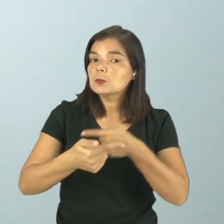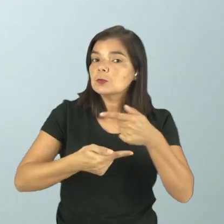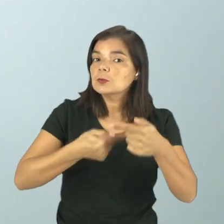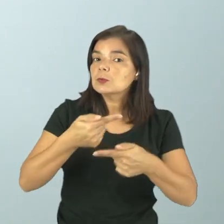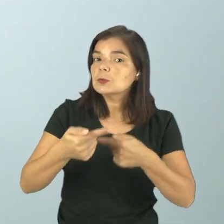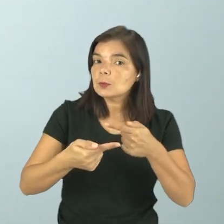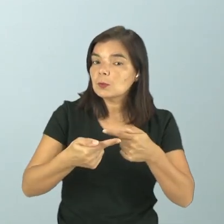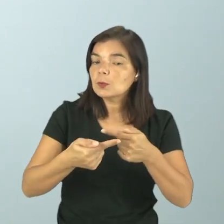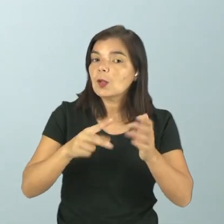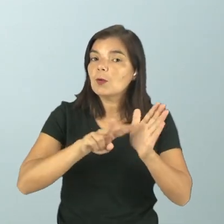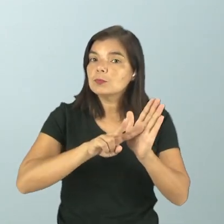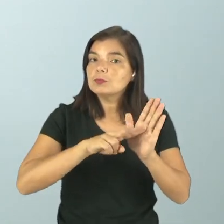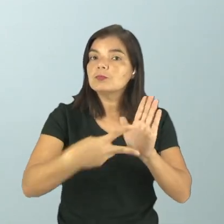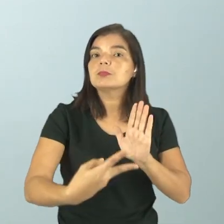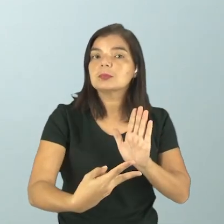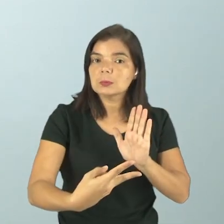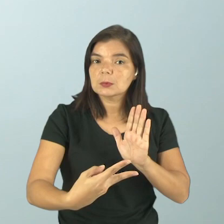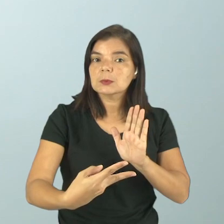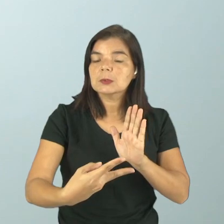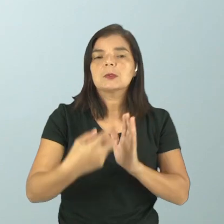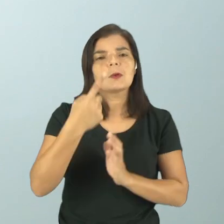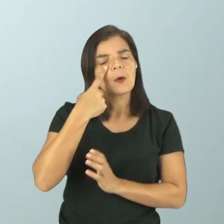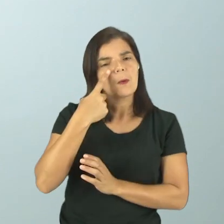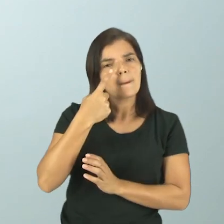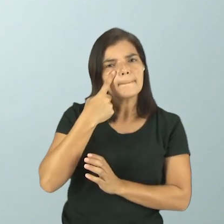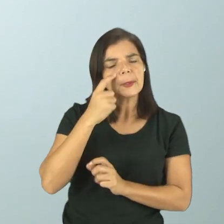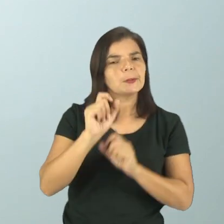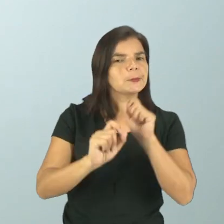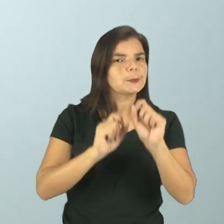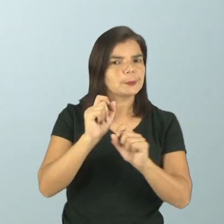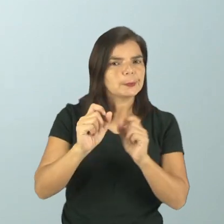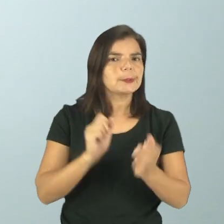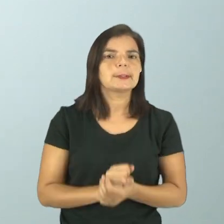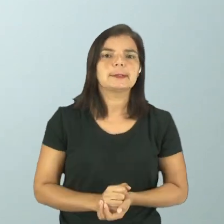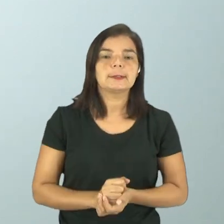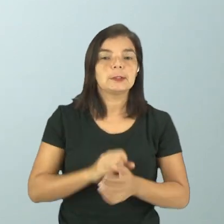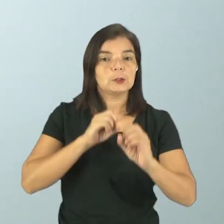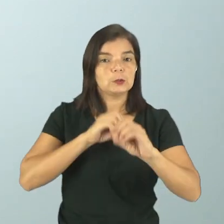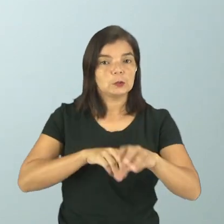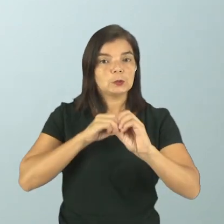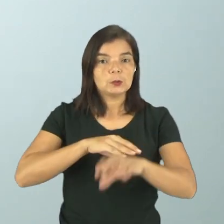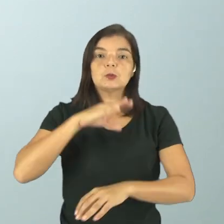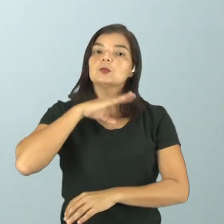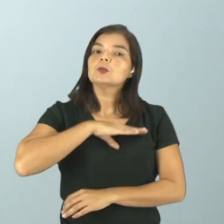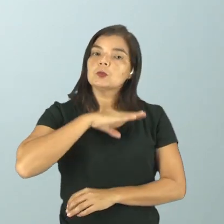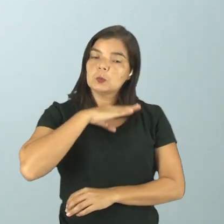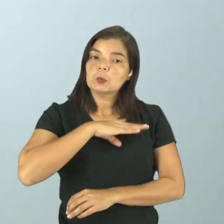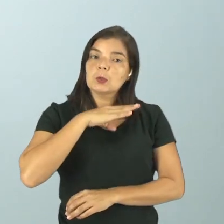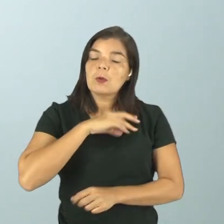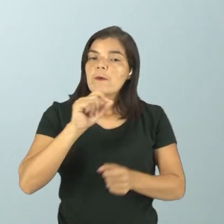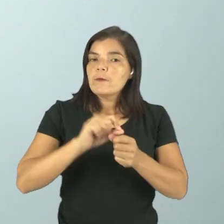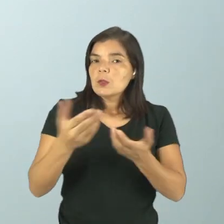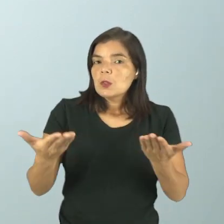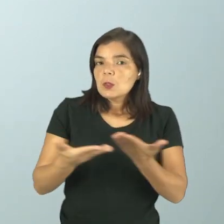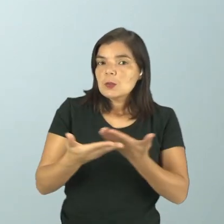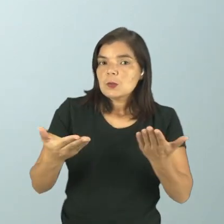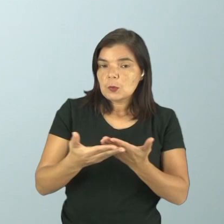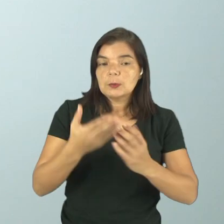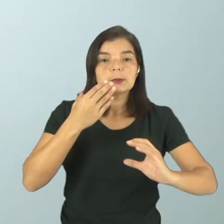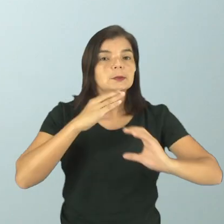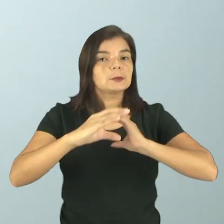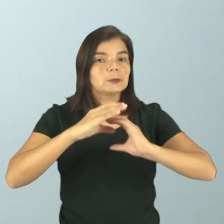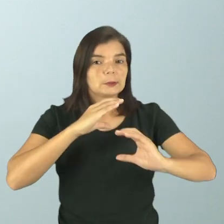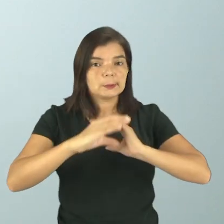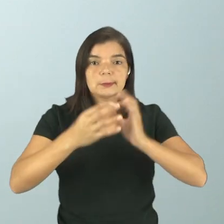uma consequência, tá bom? Então, a gente entende que o ensino de língua portuguesa, ele foi feito agora a partir das